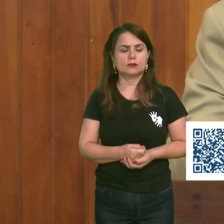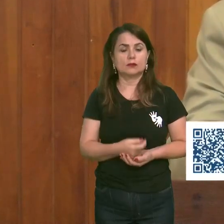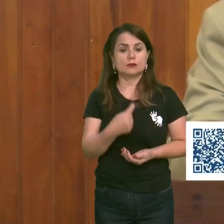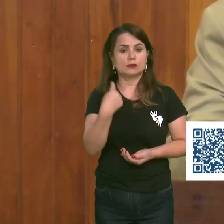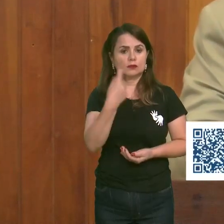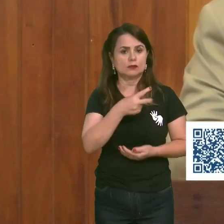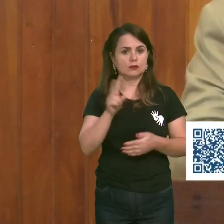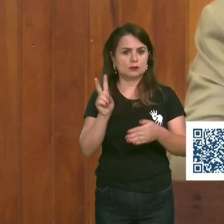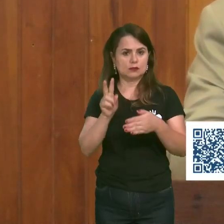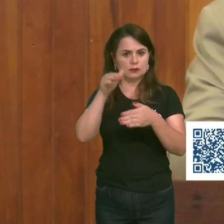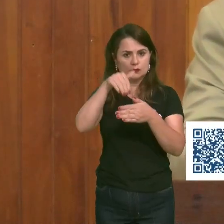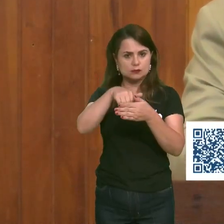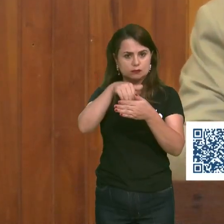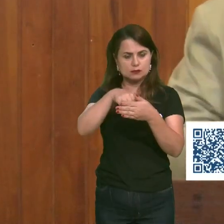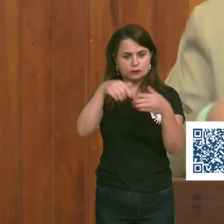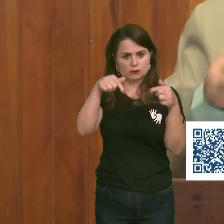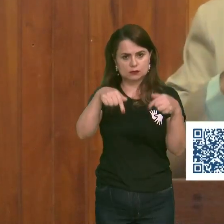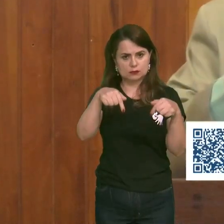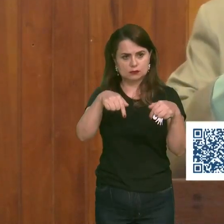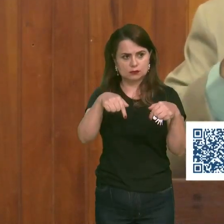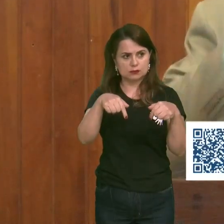estamos voltando aqui